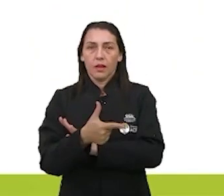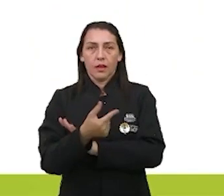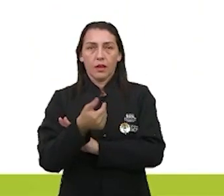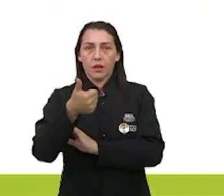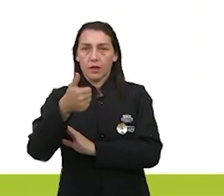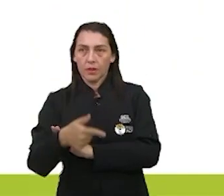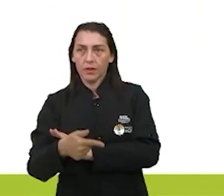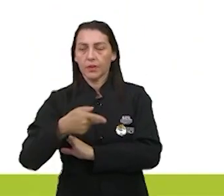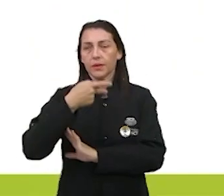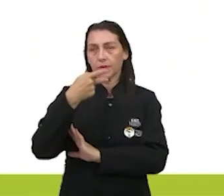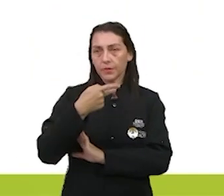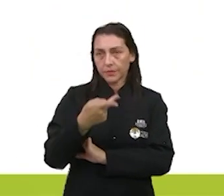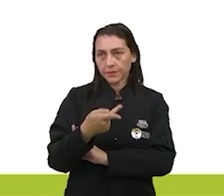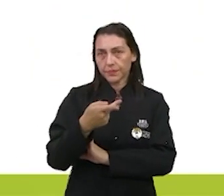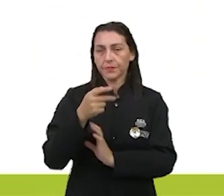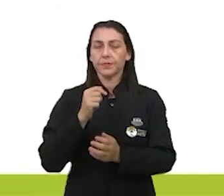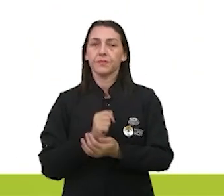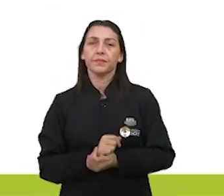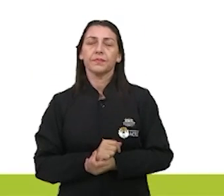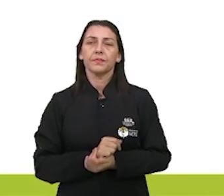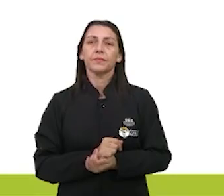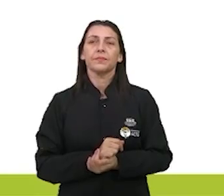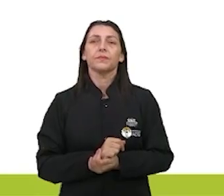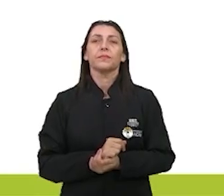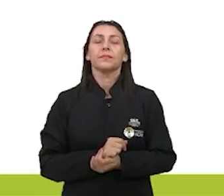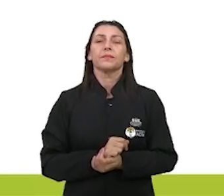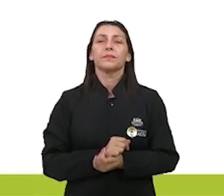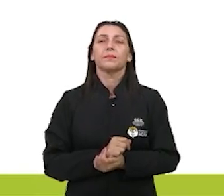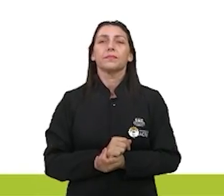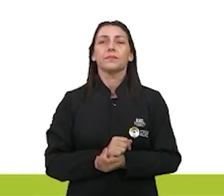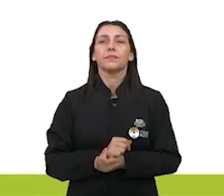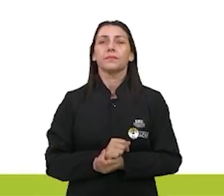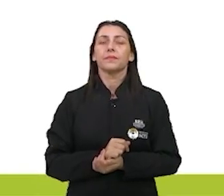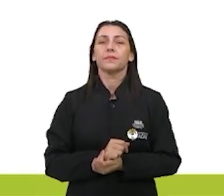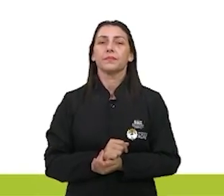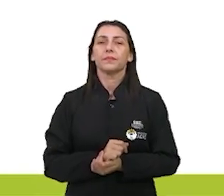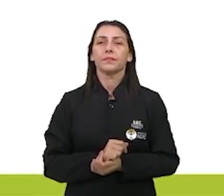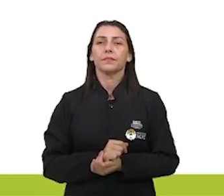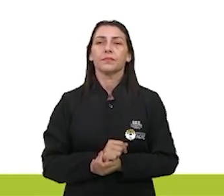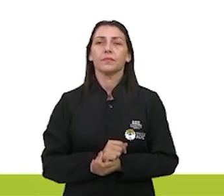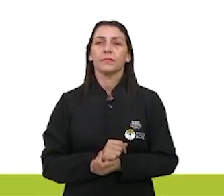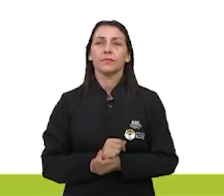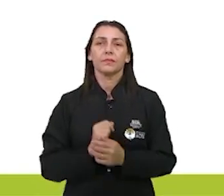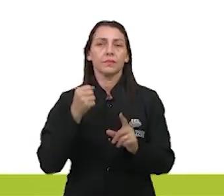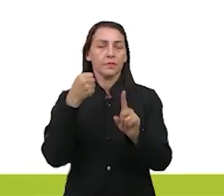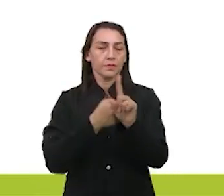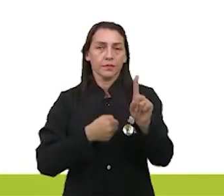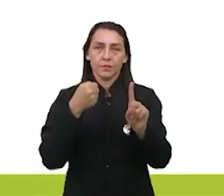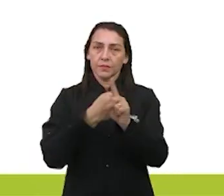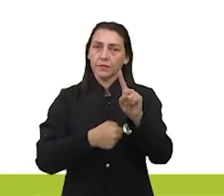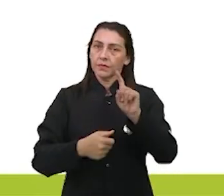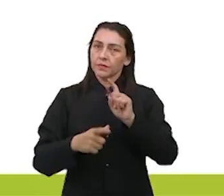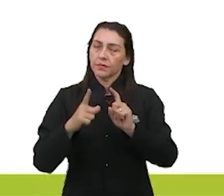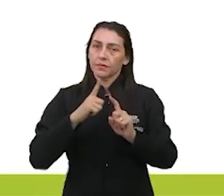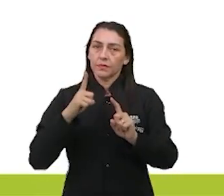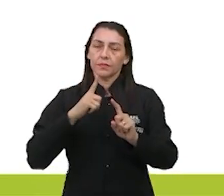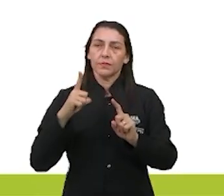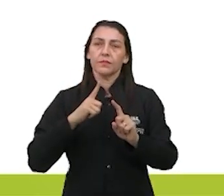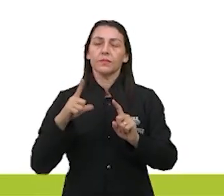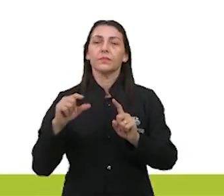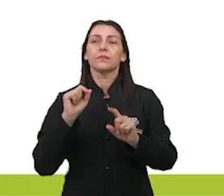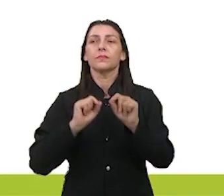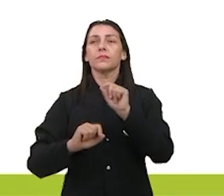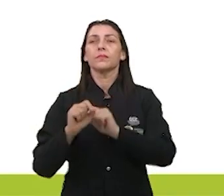2017 falando sobre isso, tá? Sobre essa questão ambiental. E olha que questão interessante. O impacto apresentado nesse ambiente tem sido